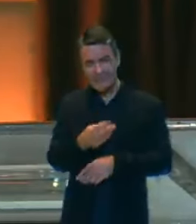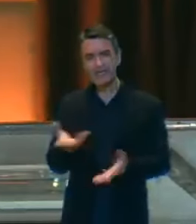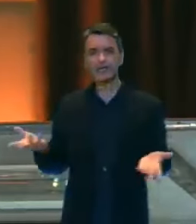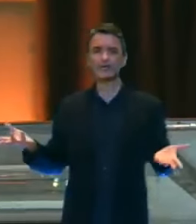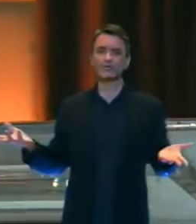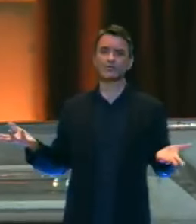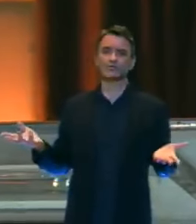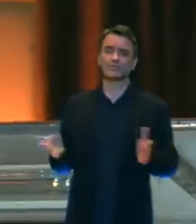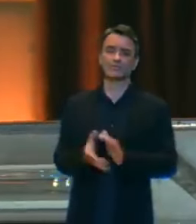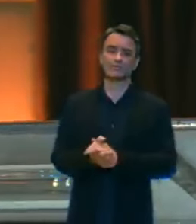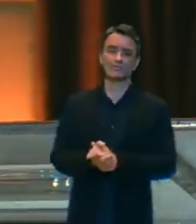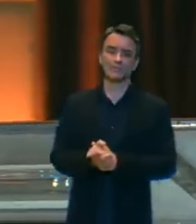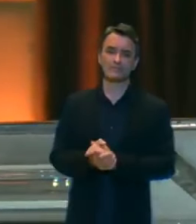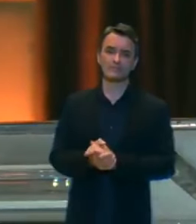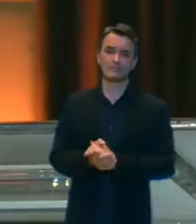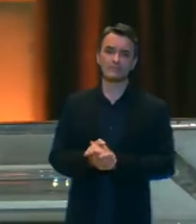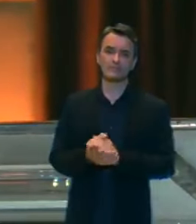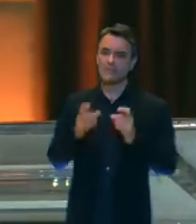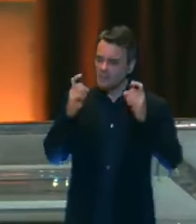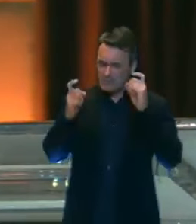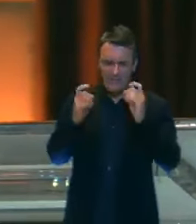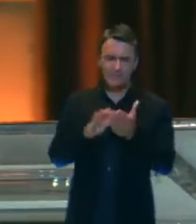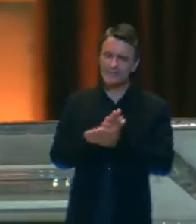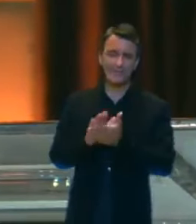Não desespera.